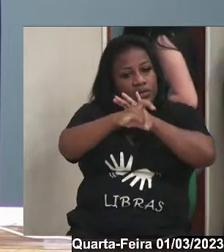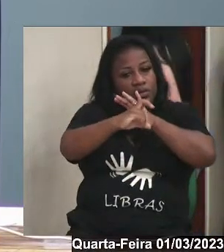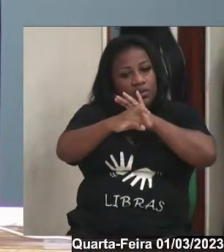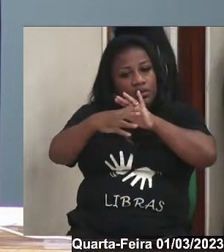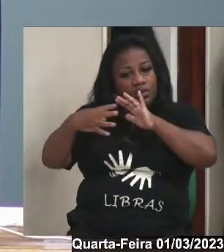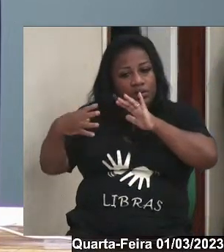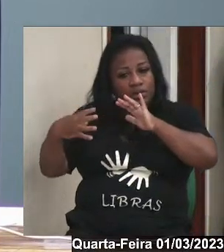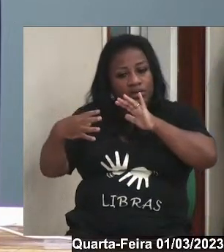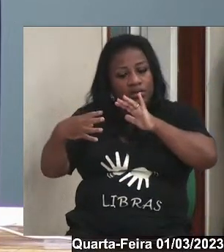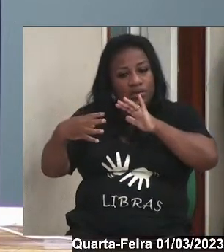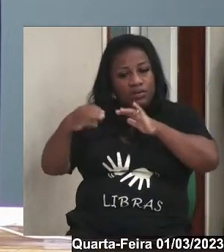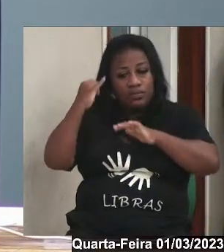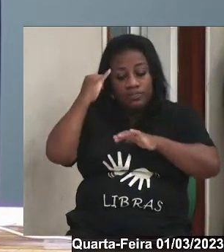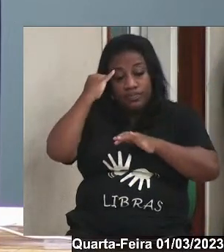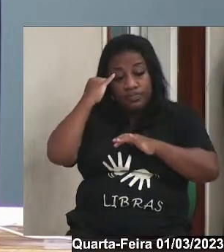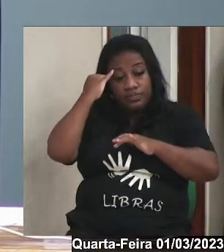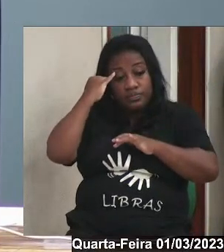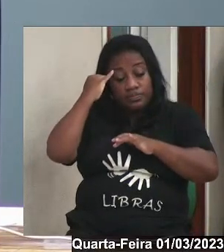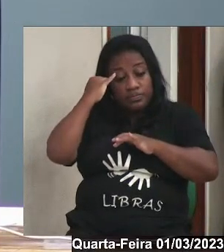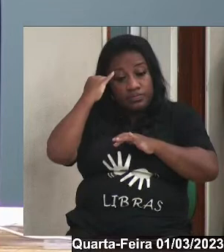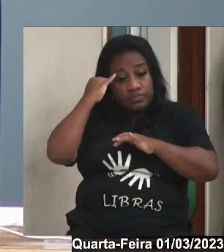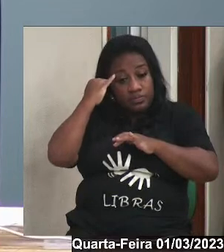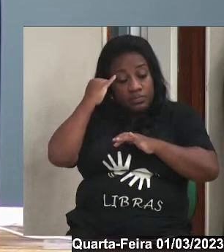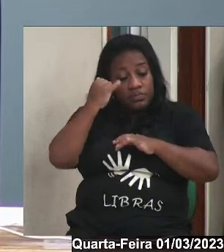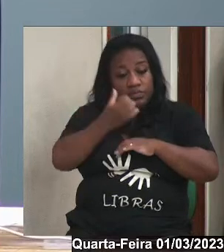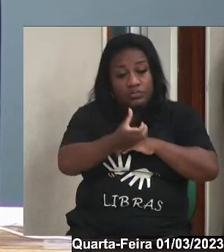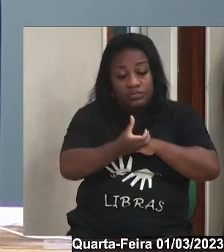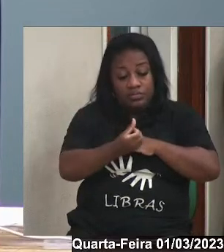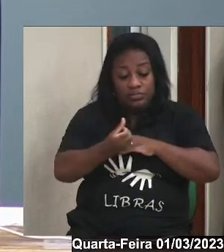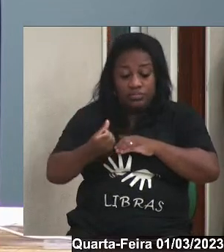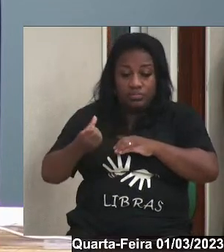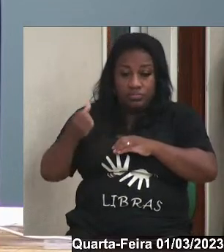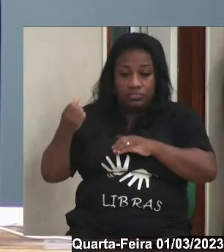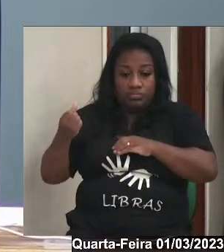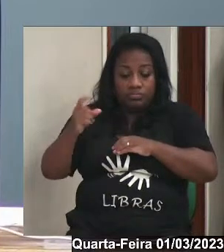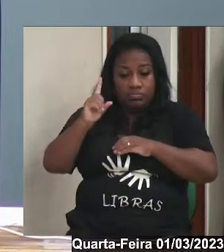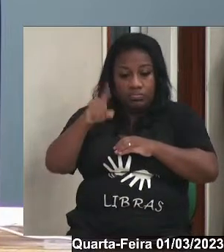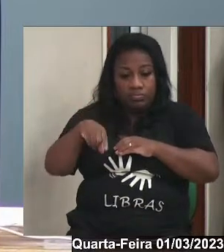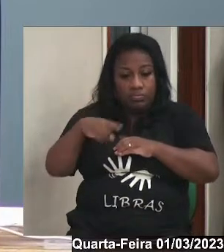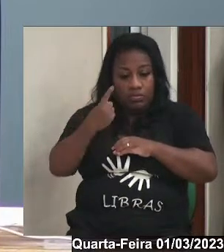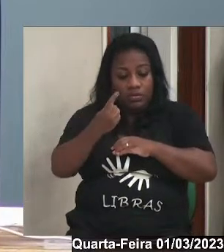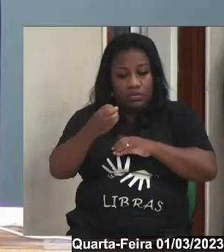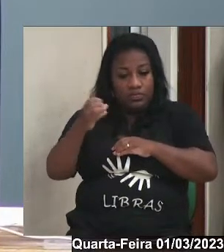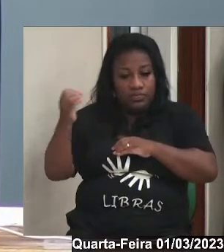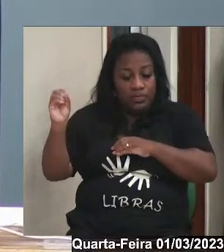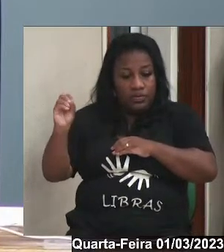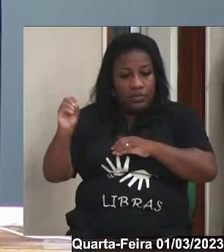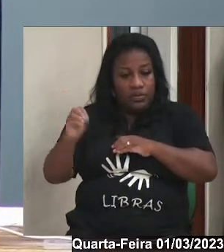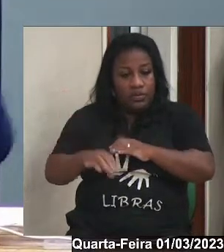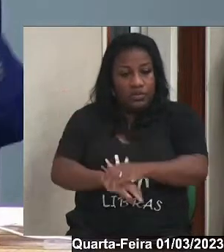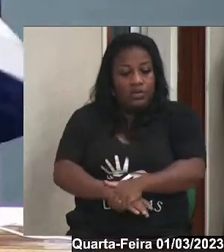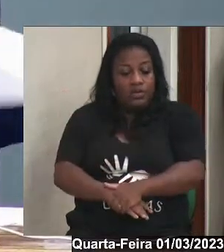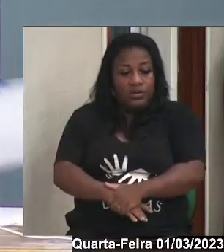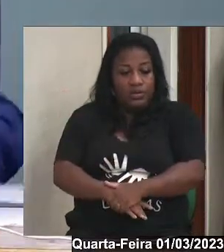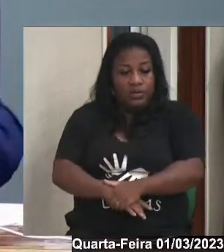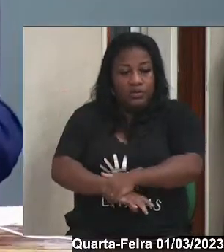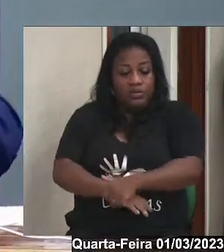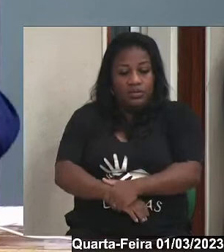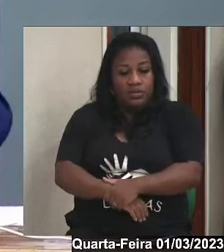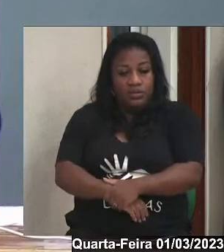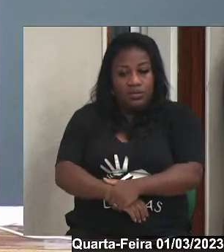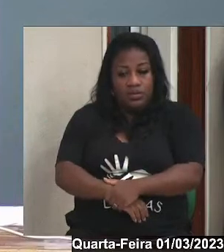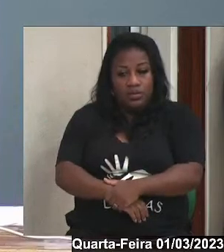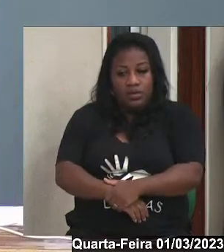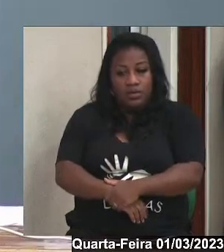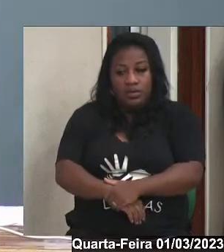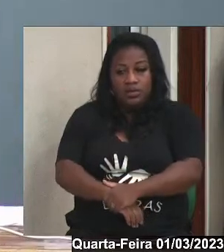vereador Gilberto Oliveira da Silva, Índio. Indicação 66/2023, de autoria vereador Alexandre Campos Silva, presidente.